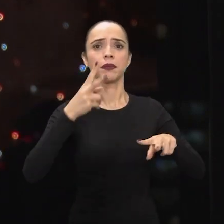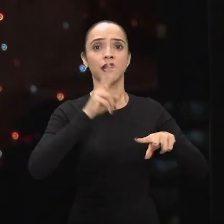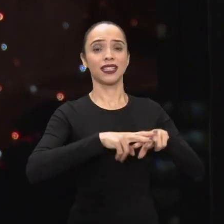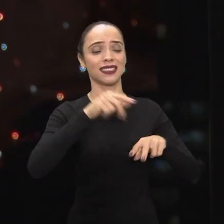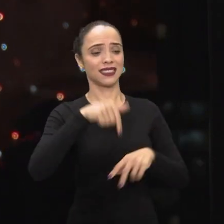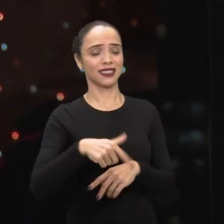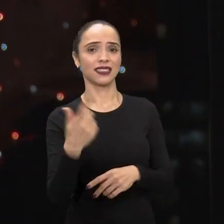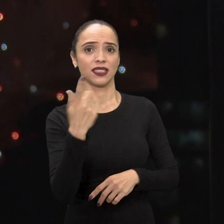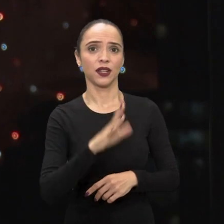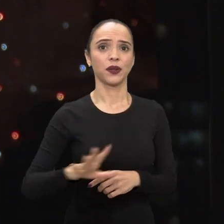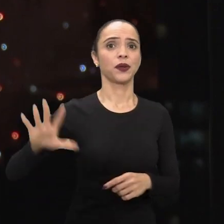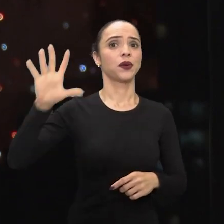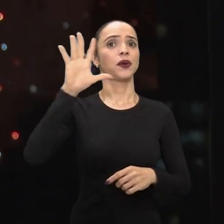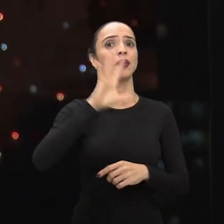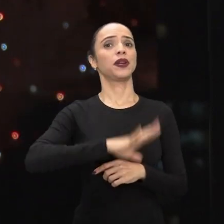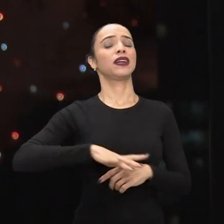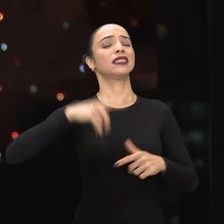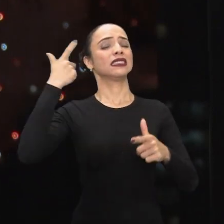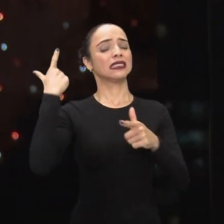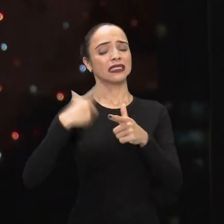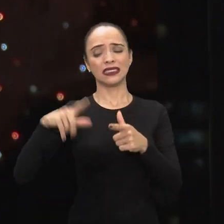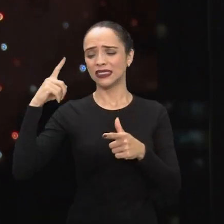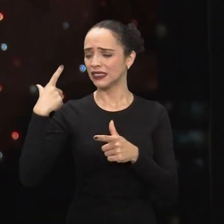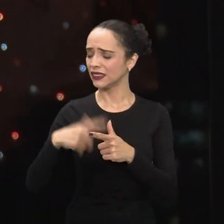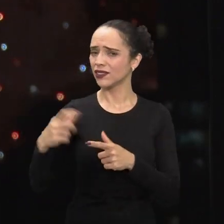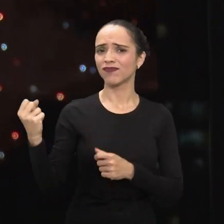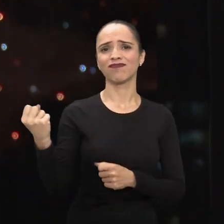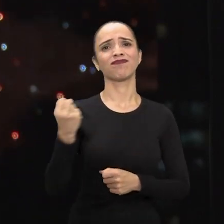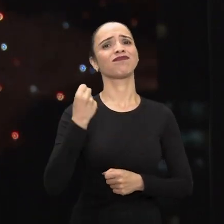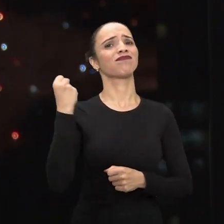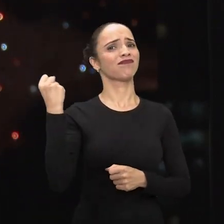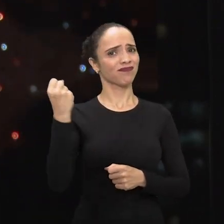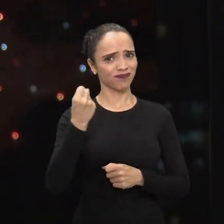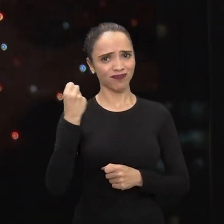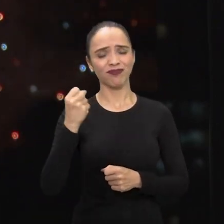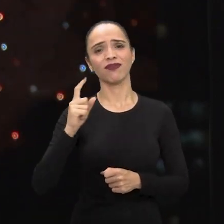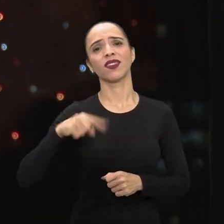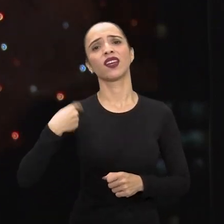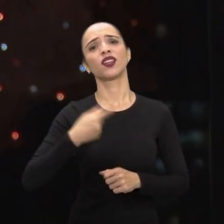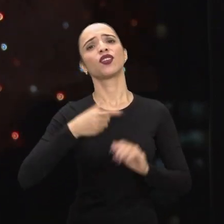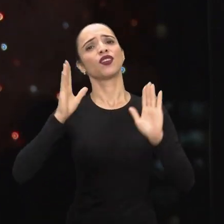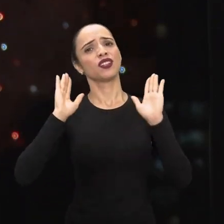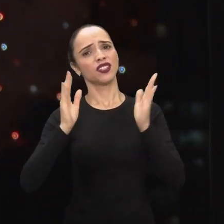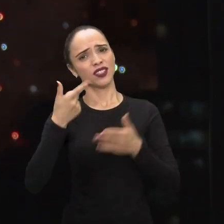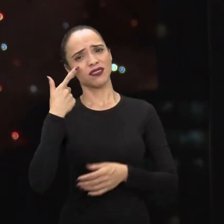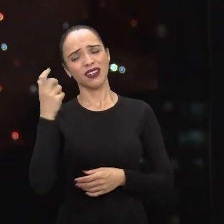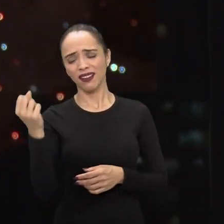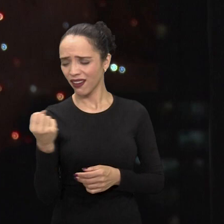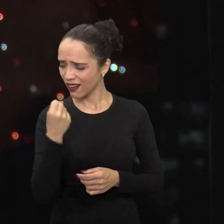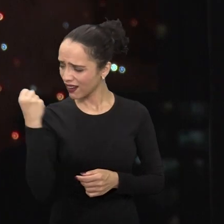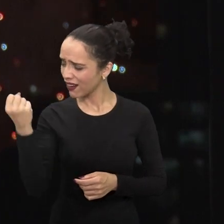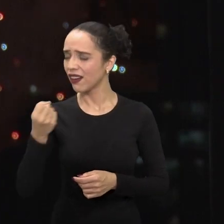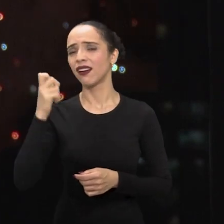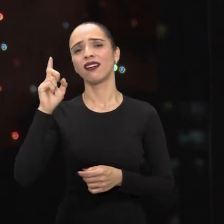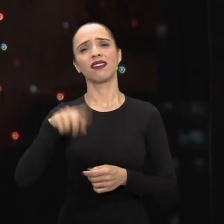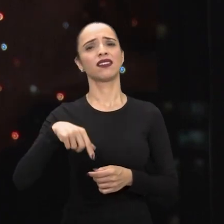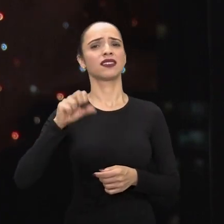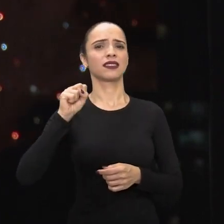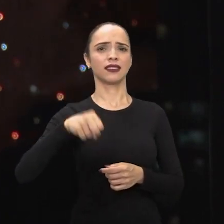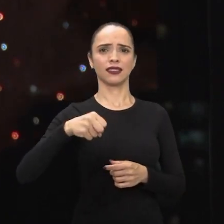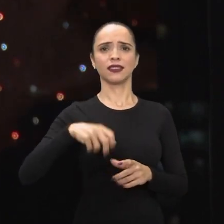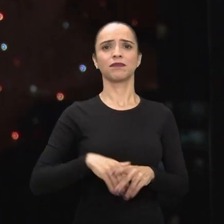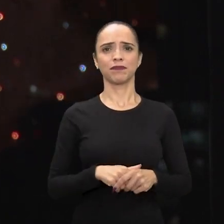em Goiás dramática né pelas razões que gravíssima a gente não